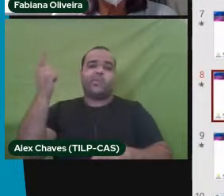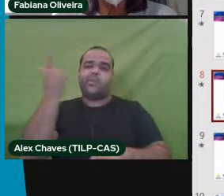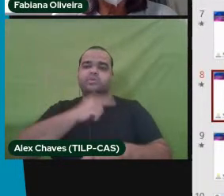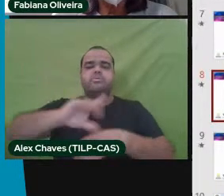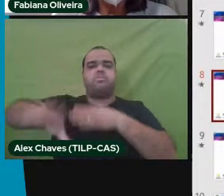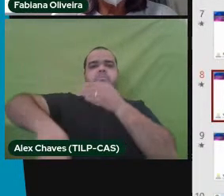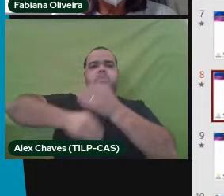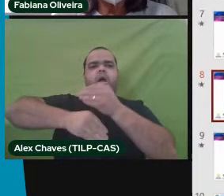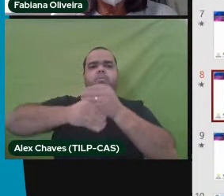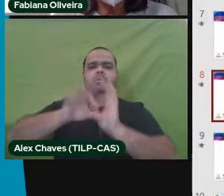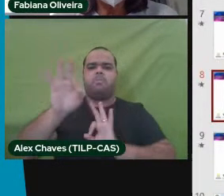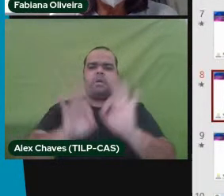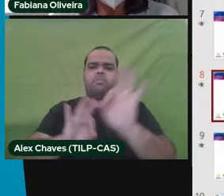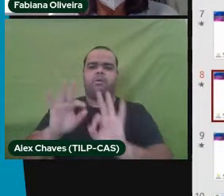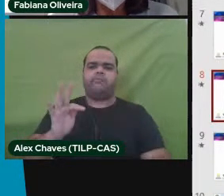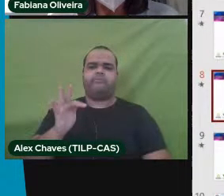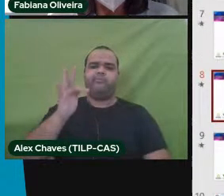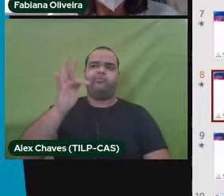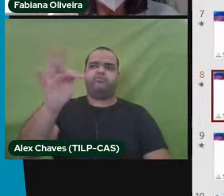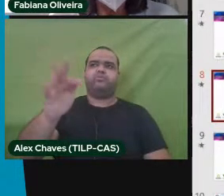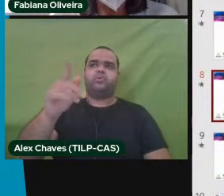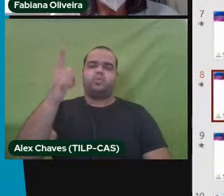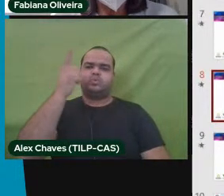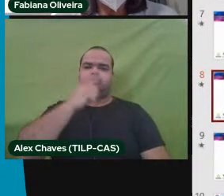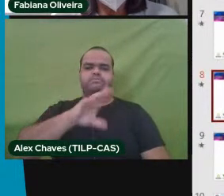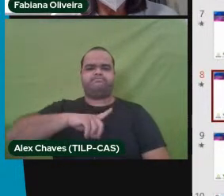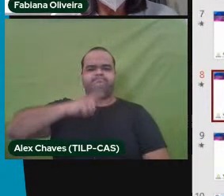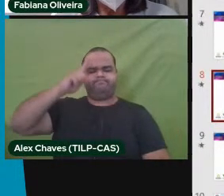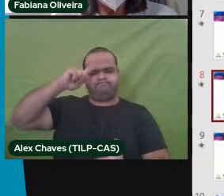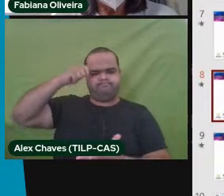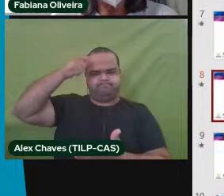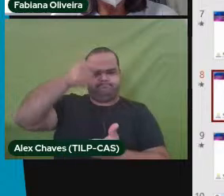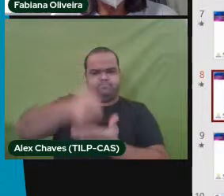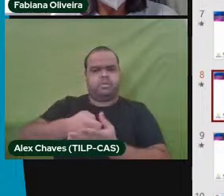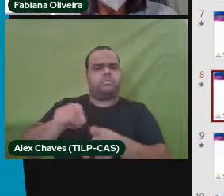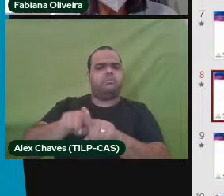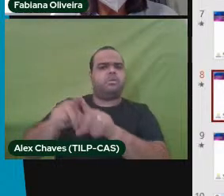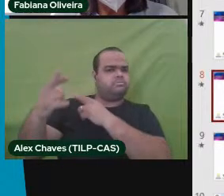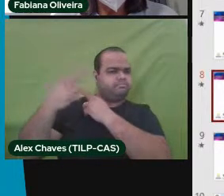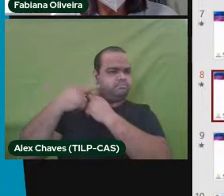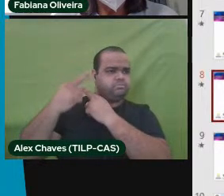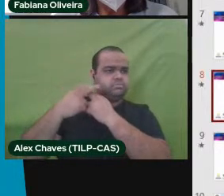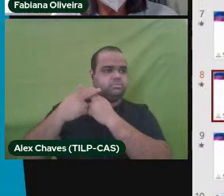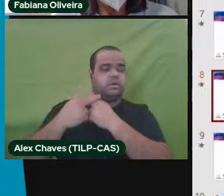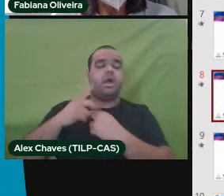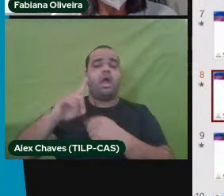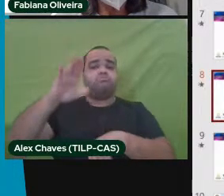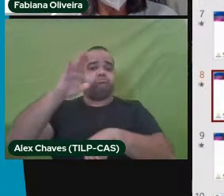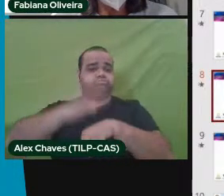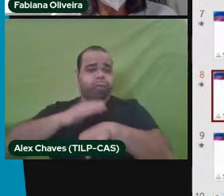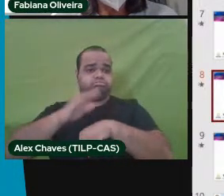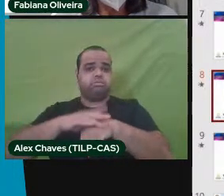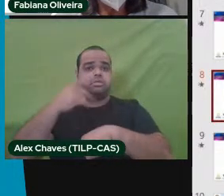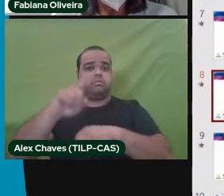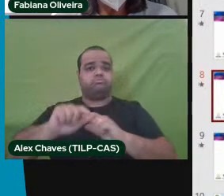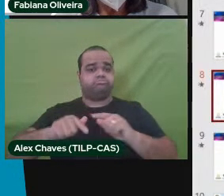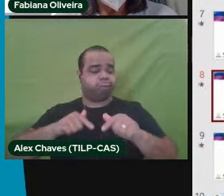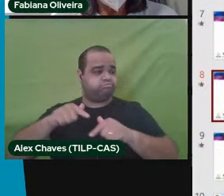seu futuro de forma determinada e responsável. É o sujeito em ação.